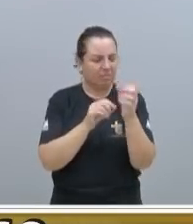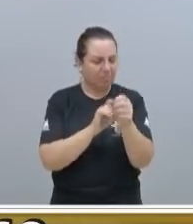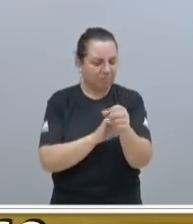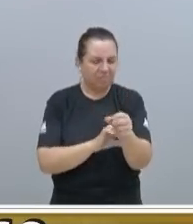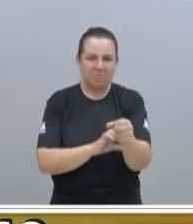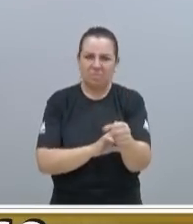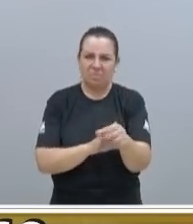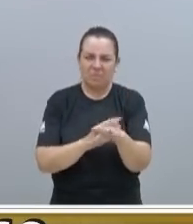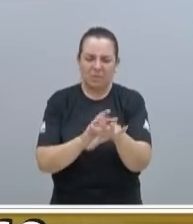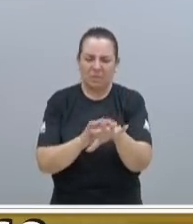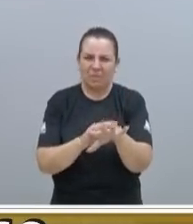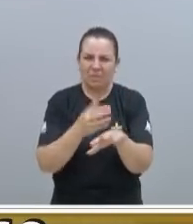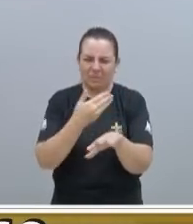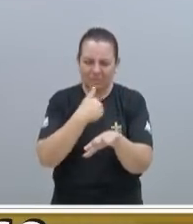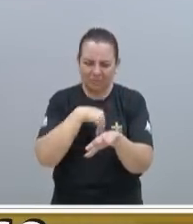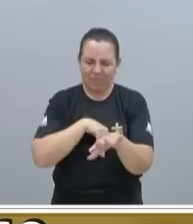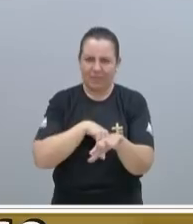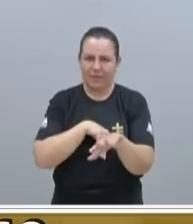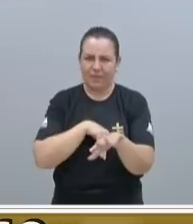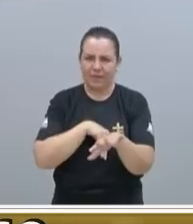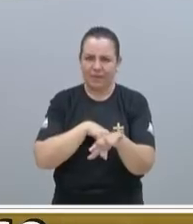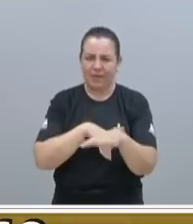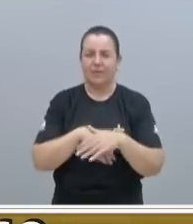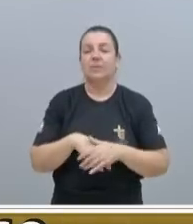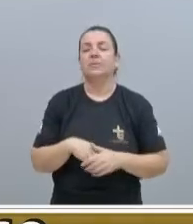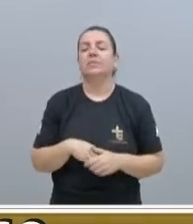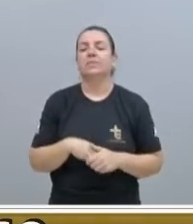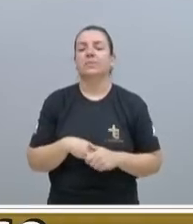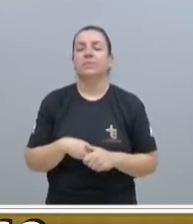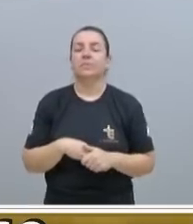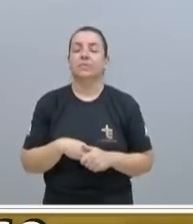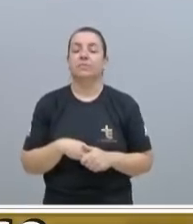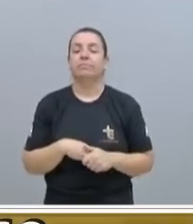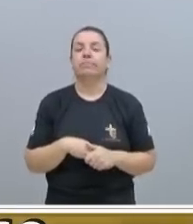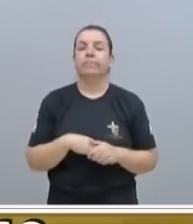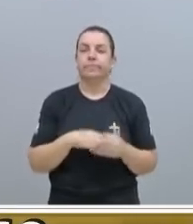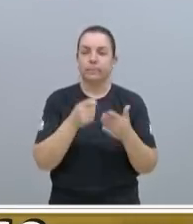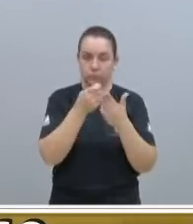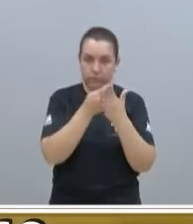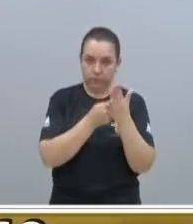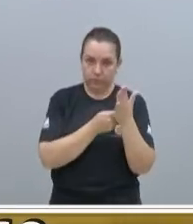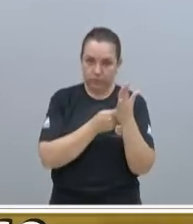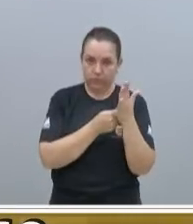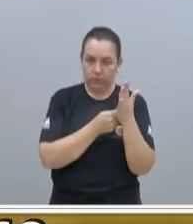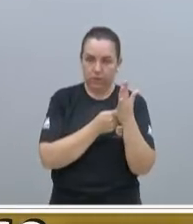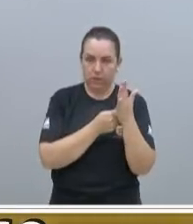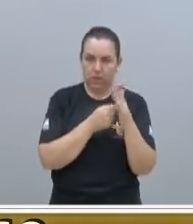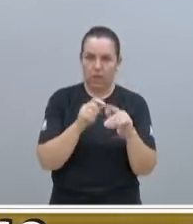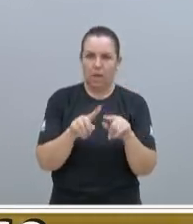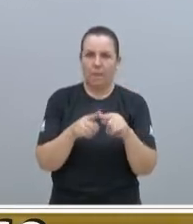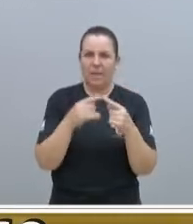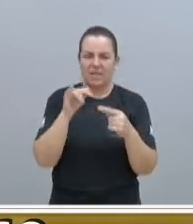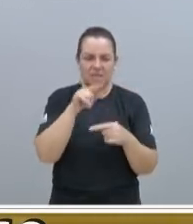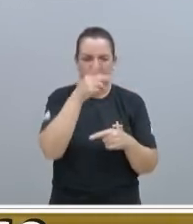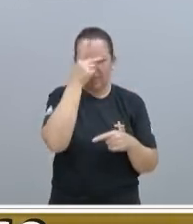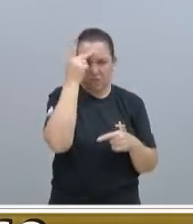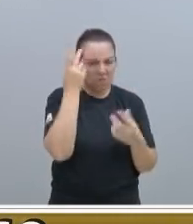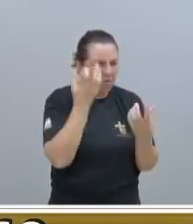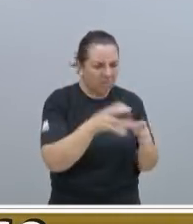correção fraterna diz o texto mas e se não escutar